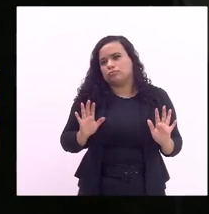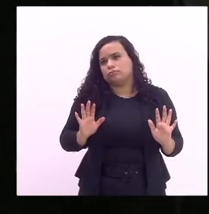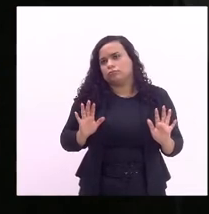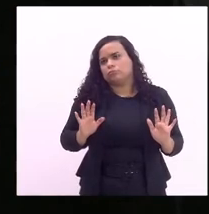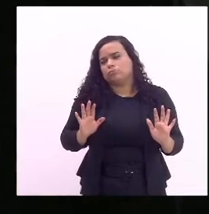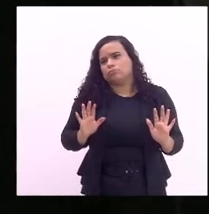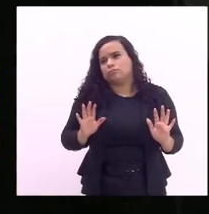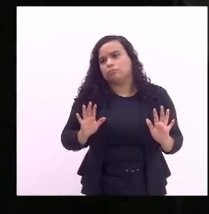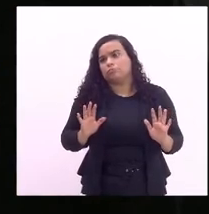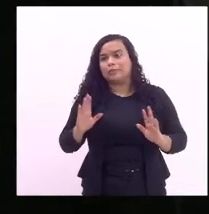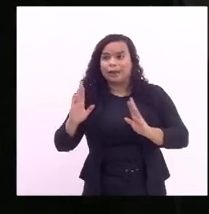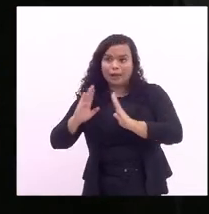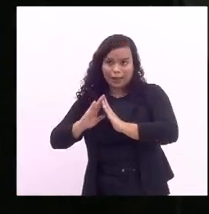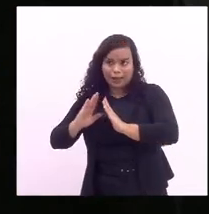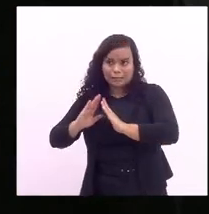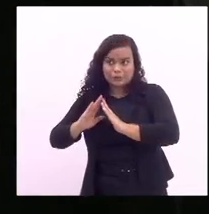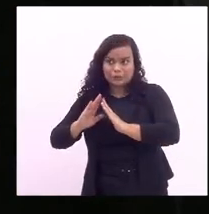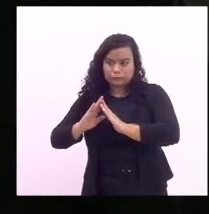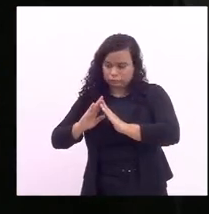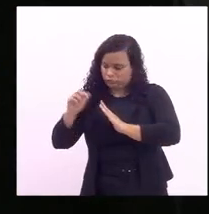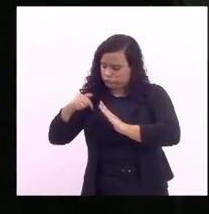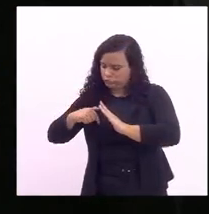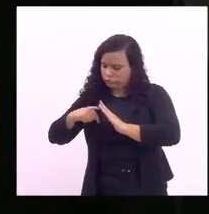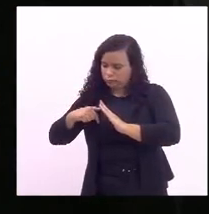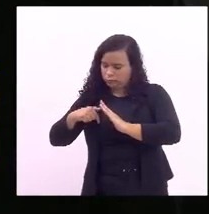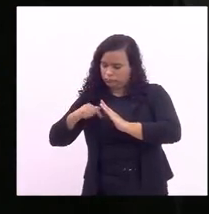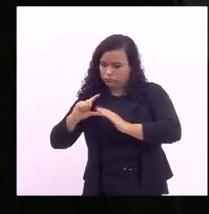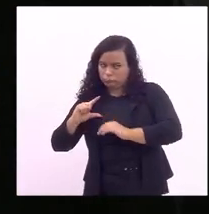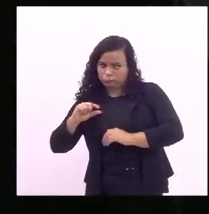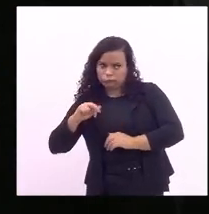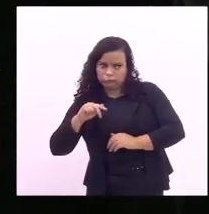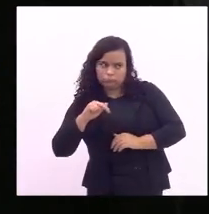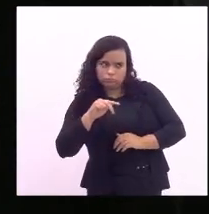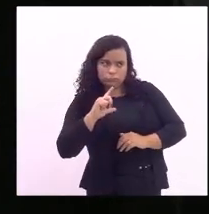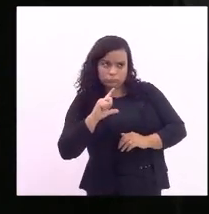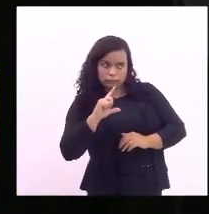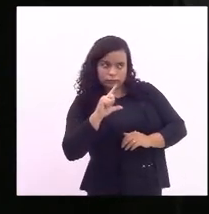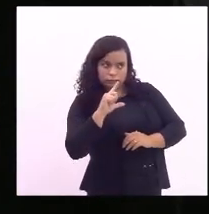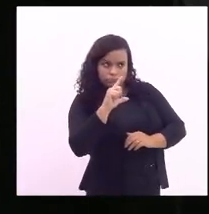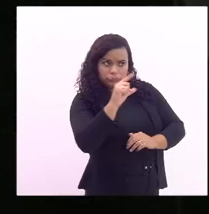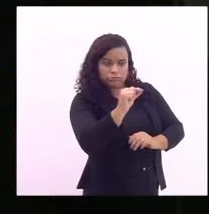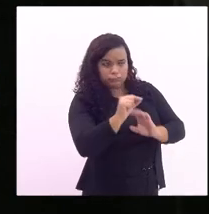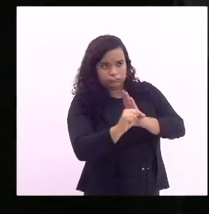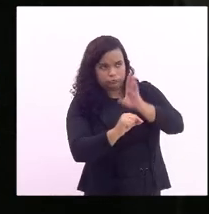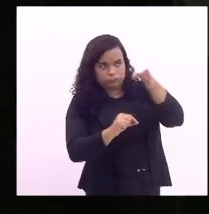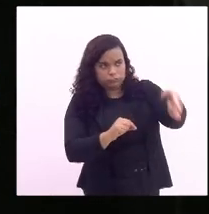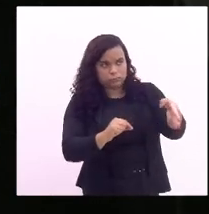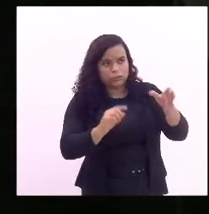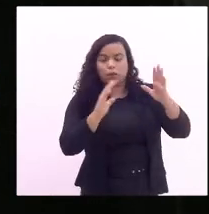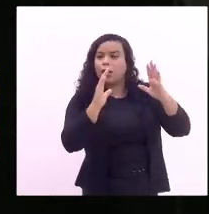da casa até o estande de tiros, ninguém vai